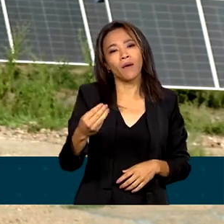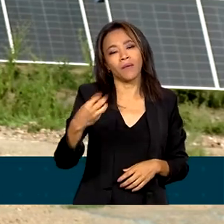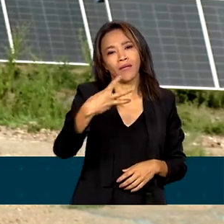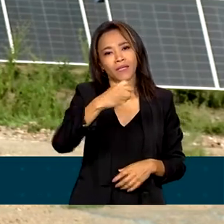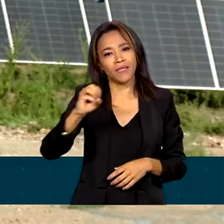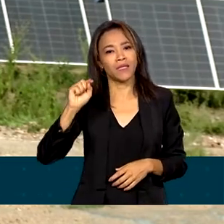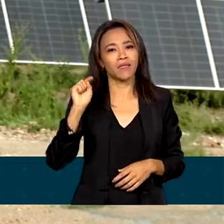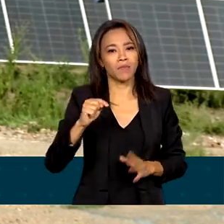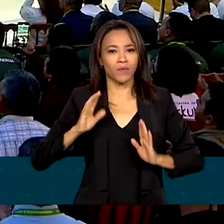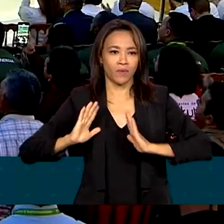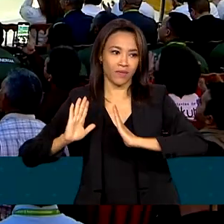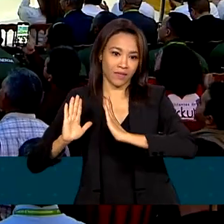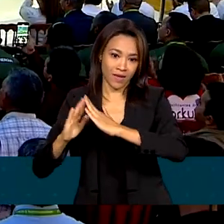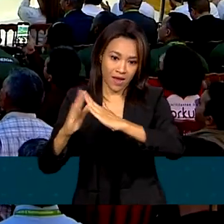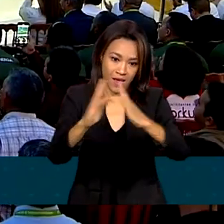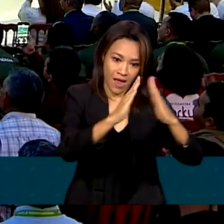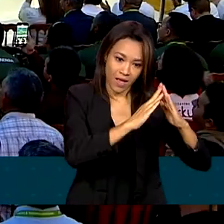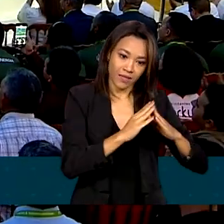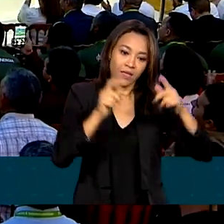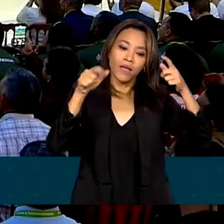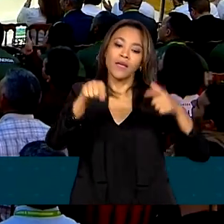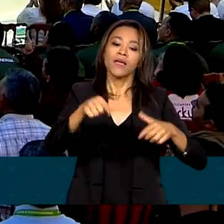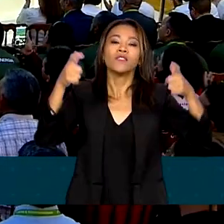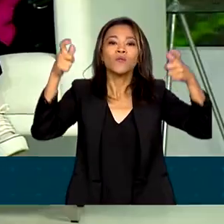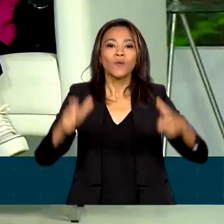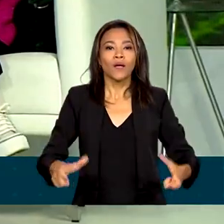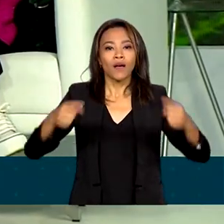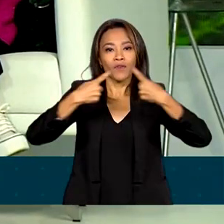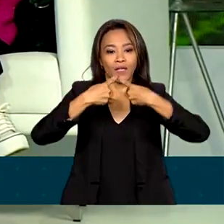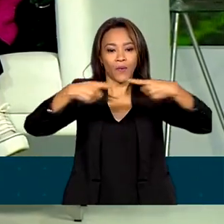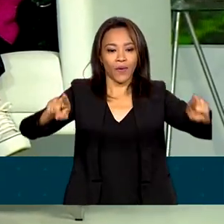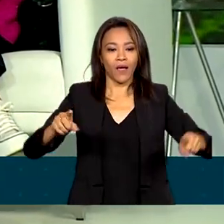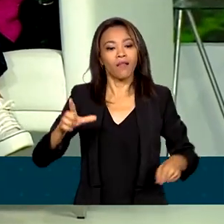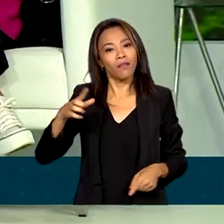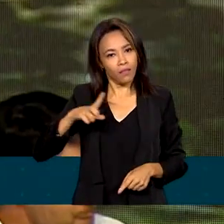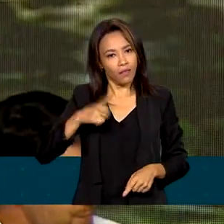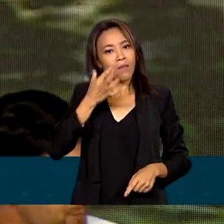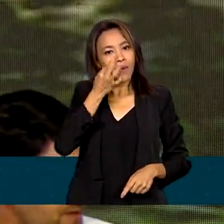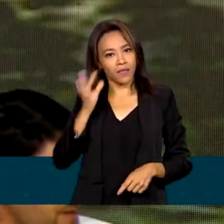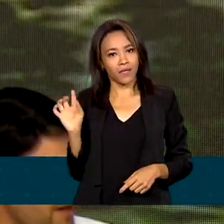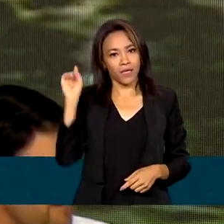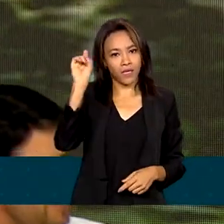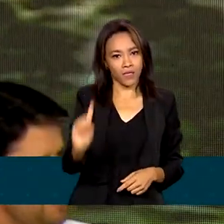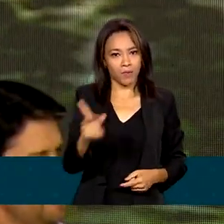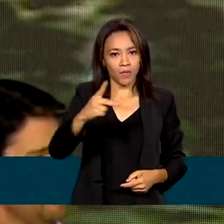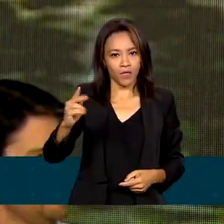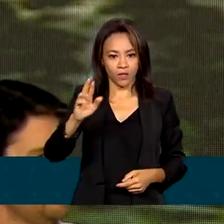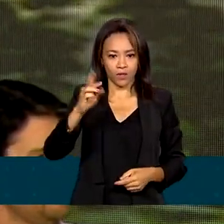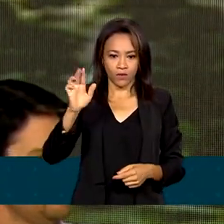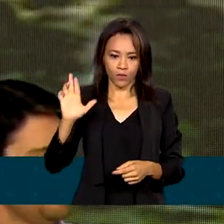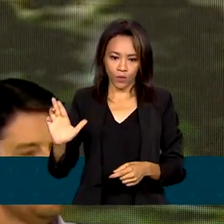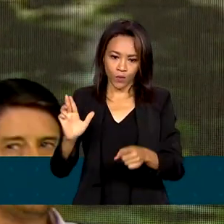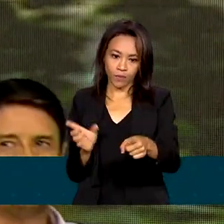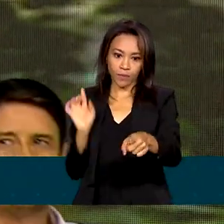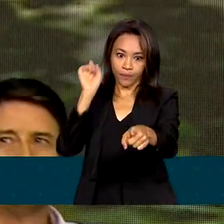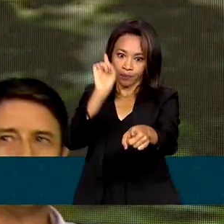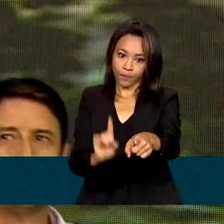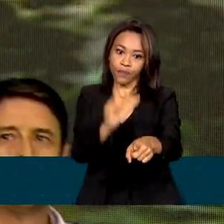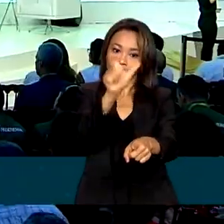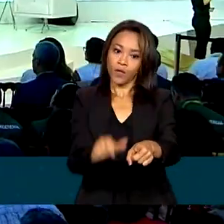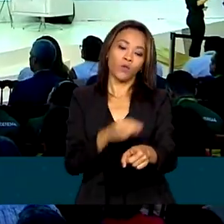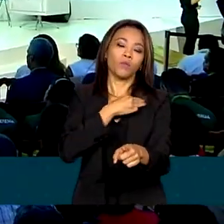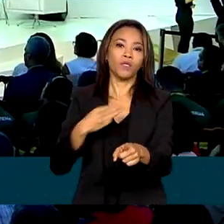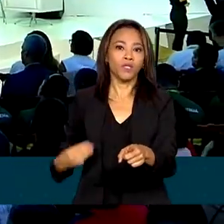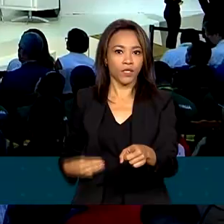mil residências por ano. O parque foi inaugurado e contou com a presença do presidente Lula, do ministro de Minas e Energia, Alexandre